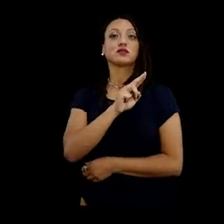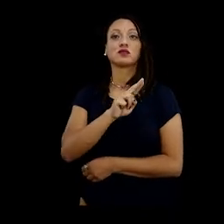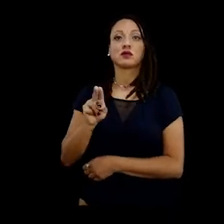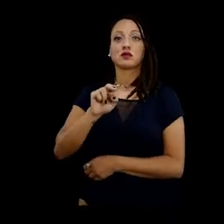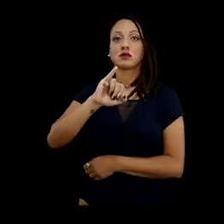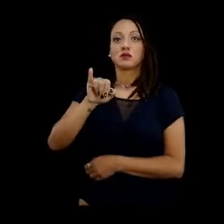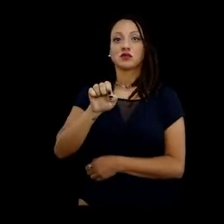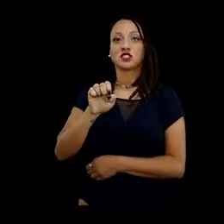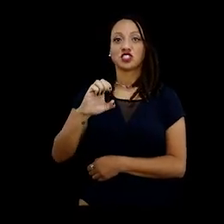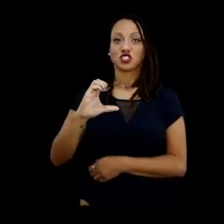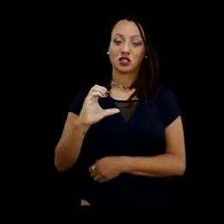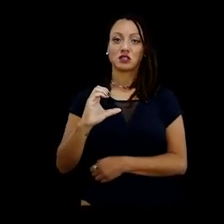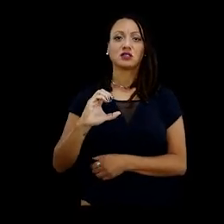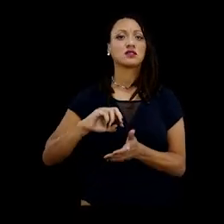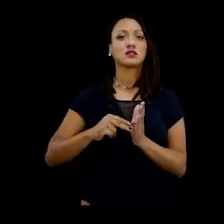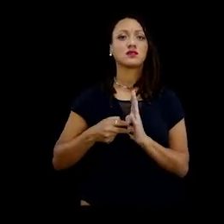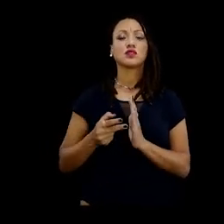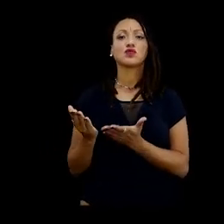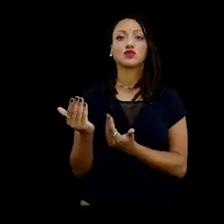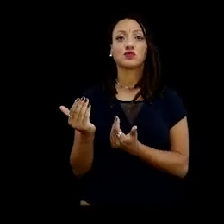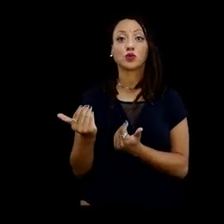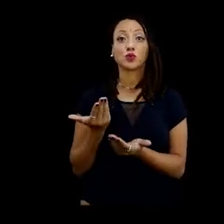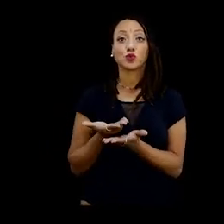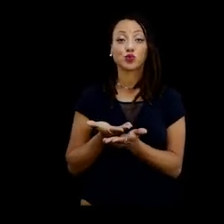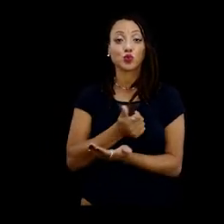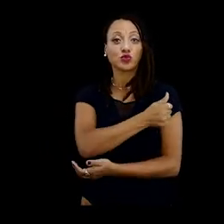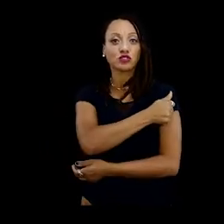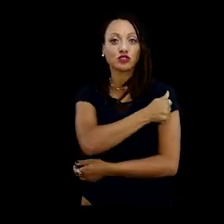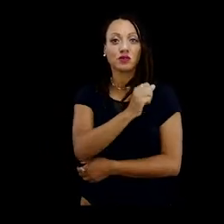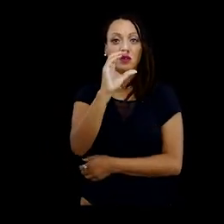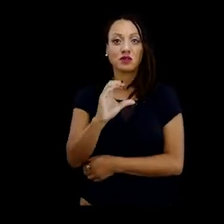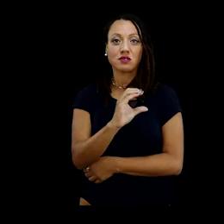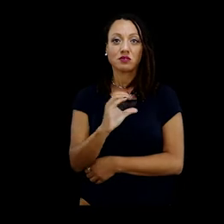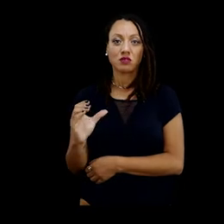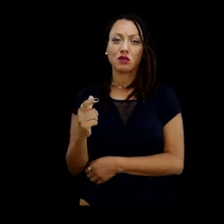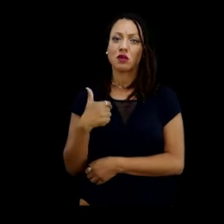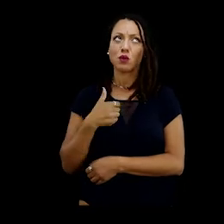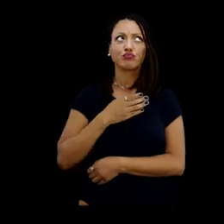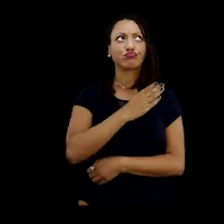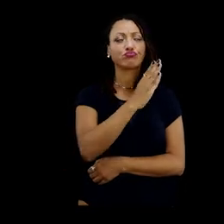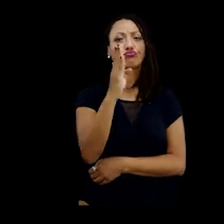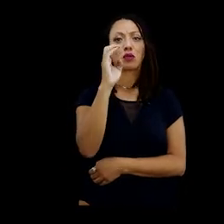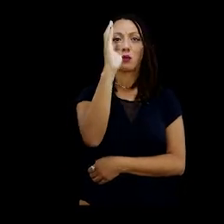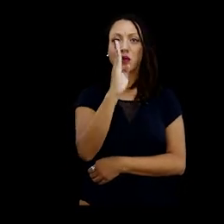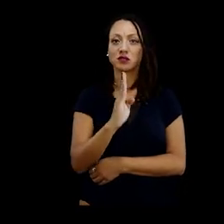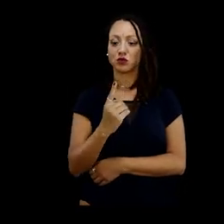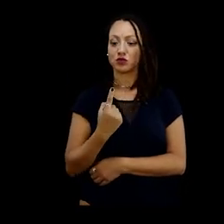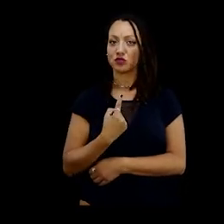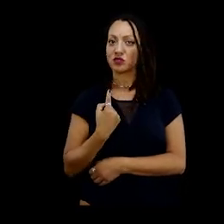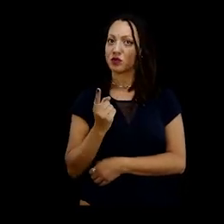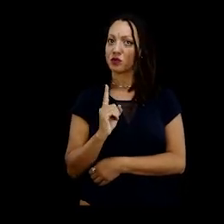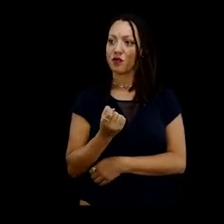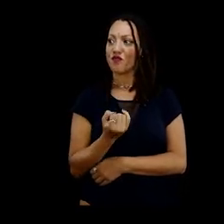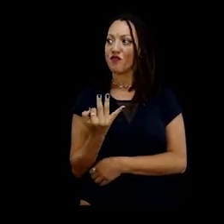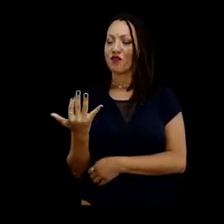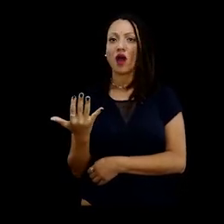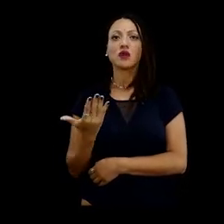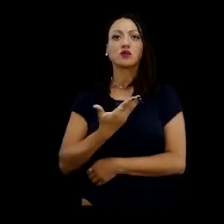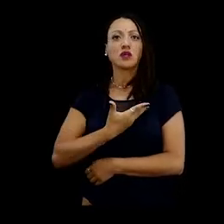Juventude Estudantil Católica. Então, eu viajava muito pelo Brasil, mas não só eu, também os